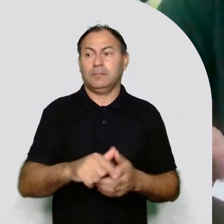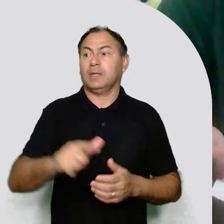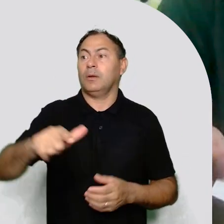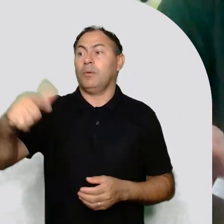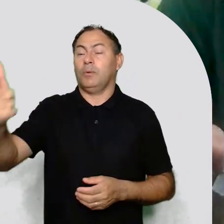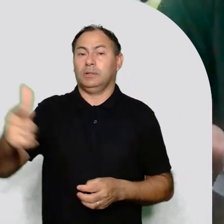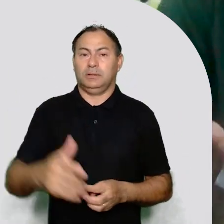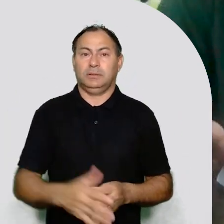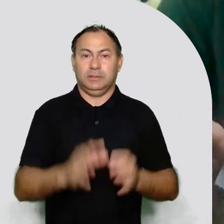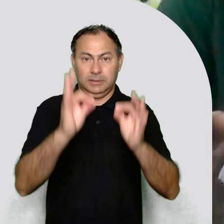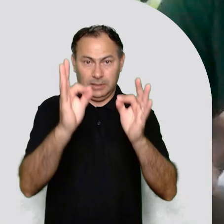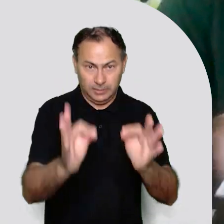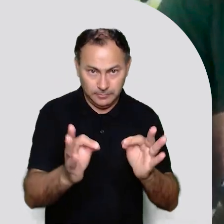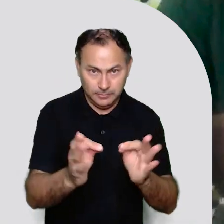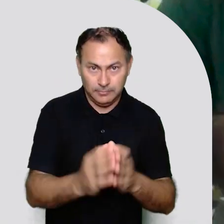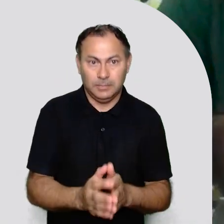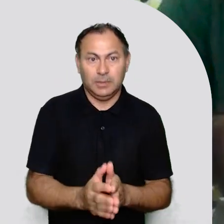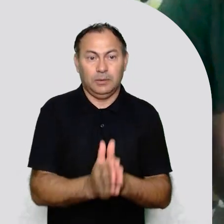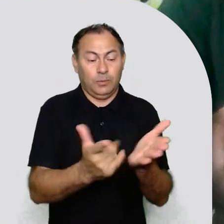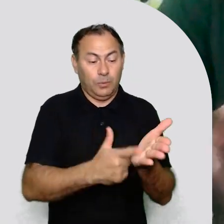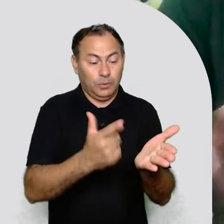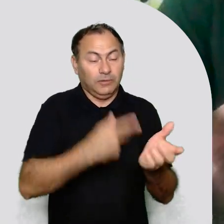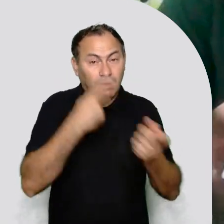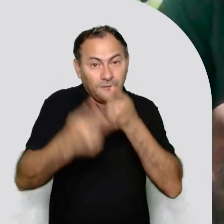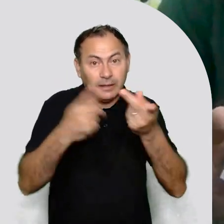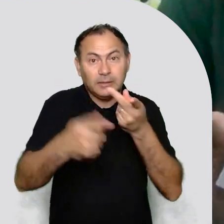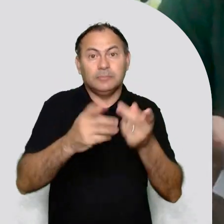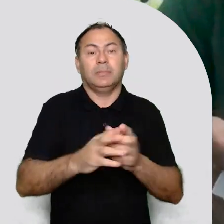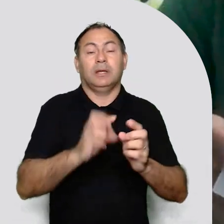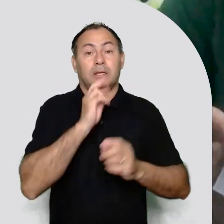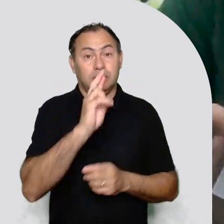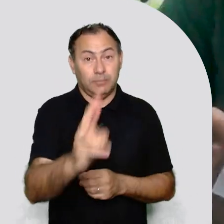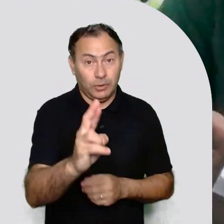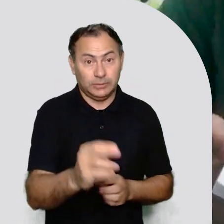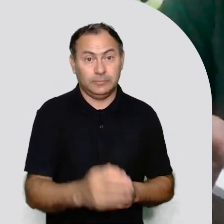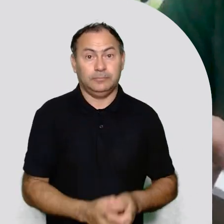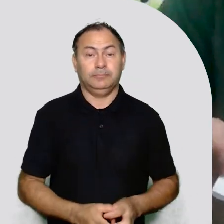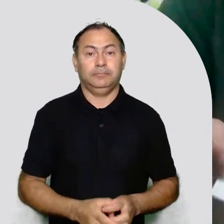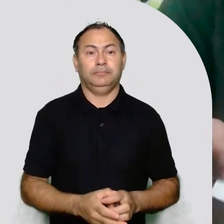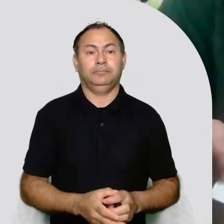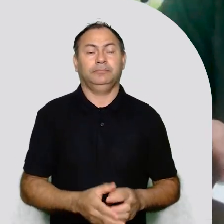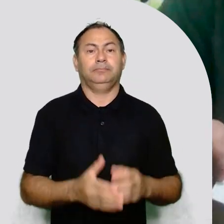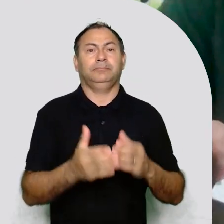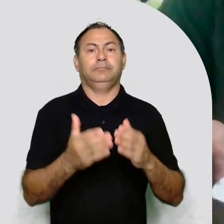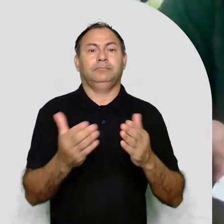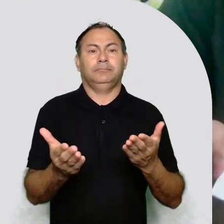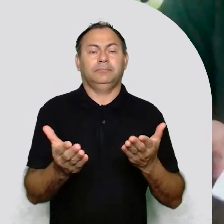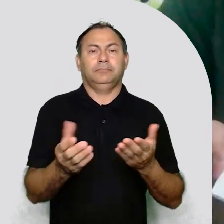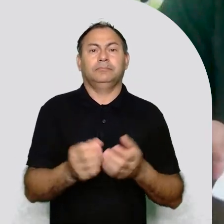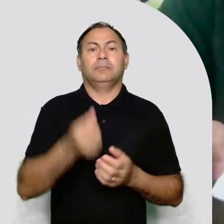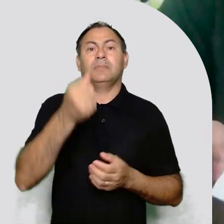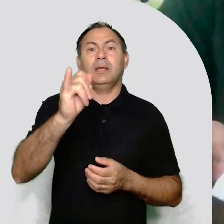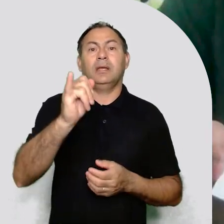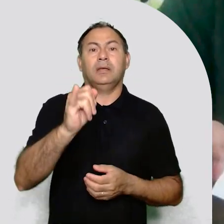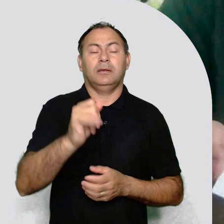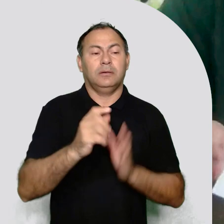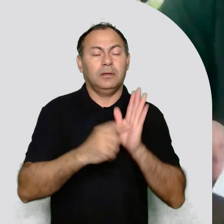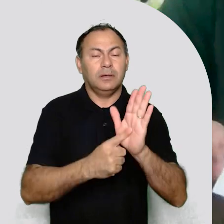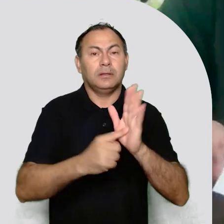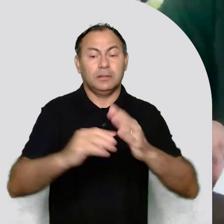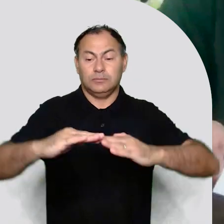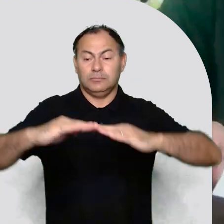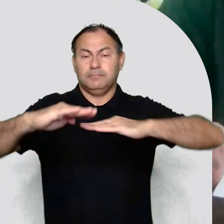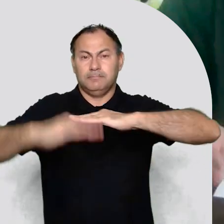de outras, tá? Então, o livro também vai nos trazer essas respostas, tá? E a eliminação